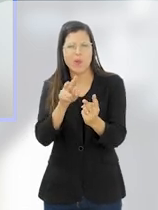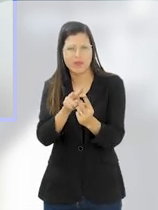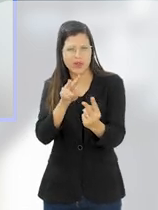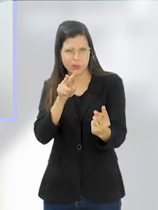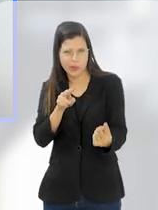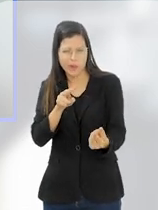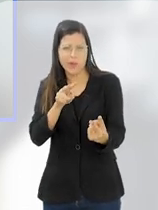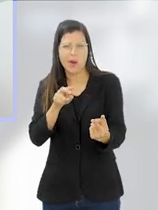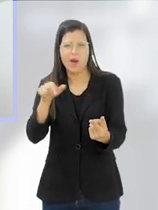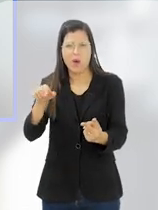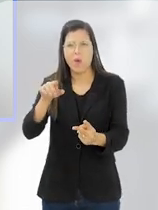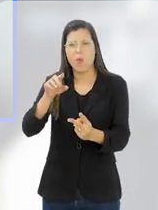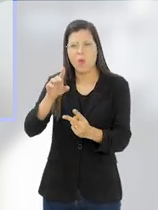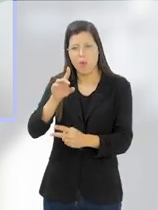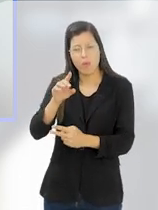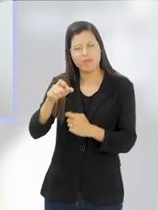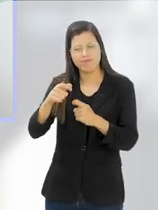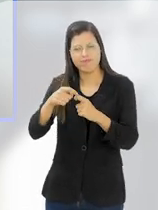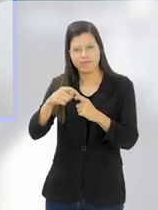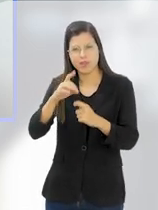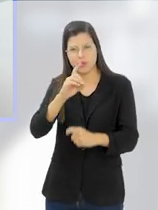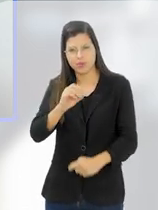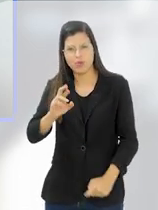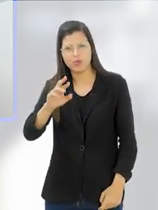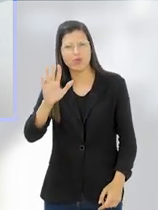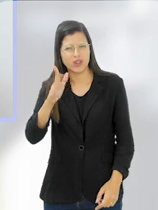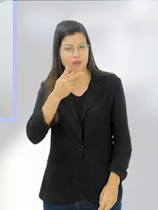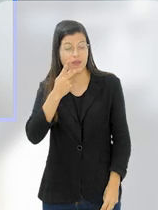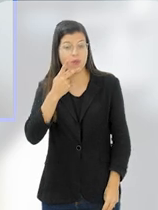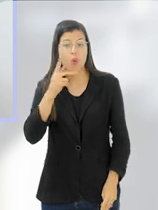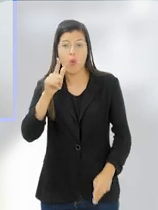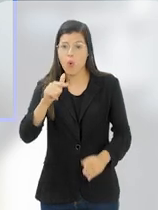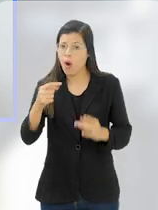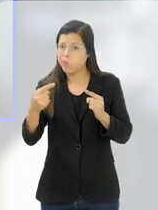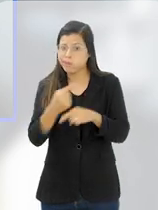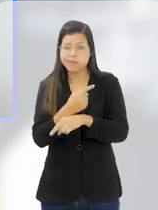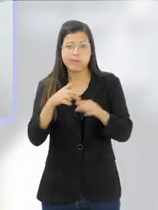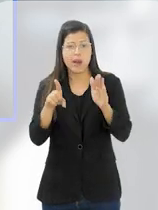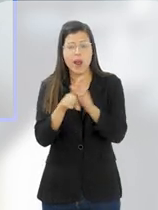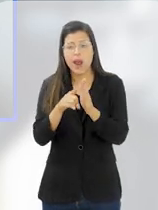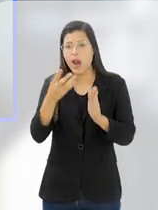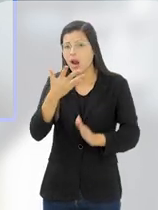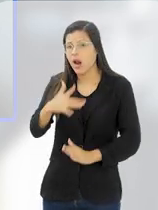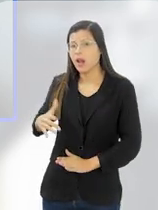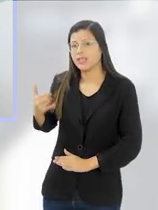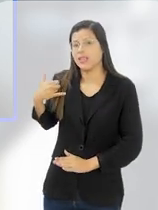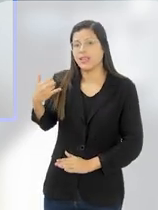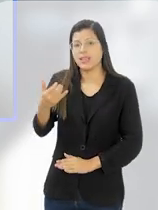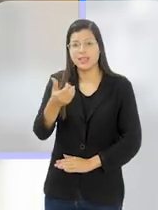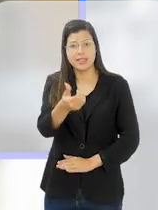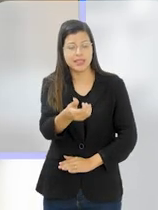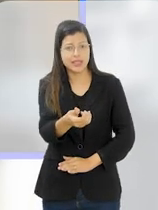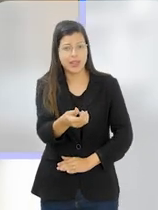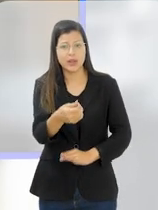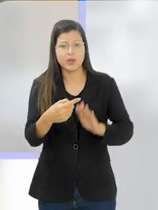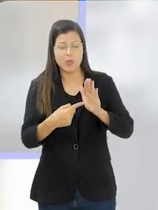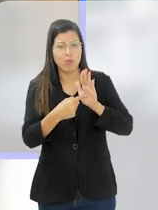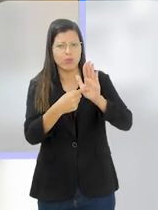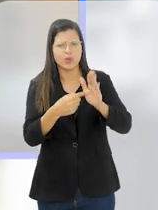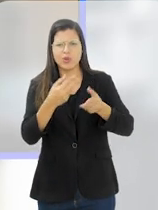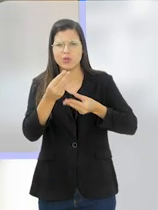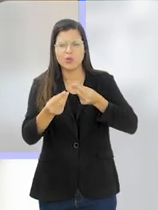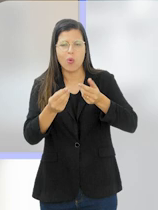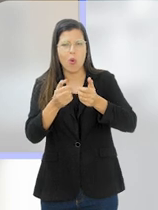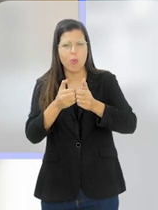azar, como o Dr. Daniel já bem colocou, ilegais, né? Então, crianças e adolescentes, crianças de até 6 anos de idade, mostrando como é que esses